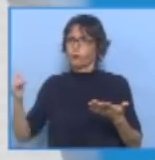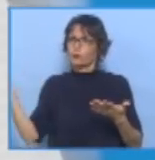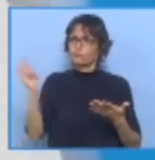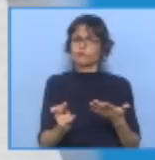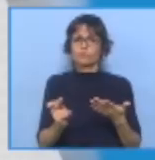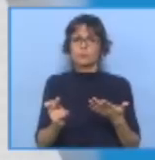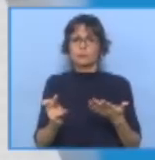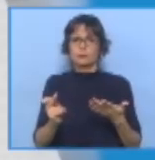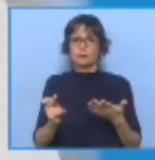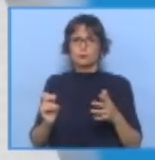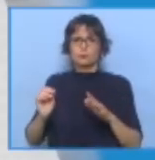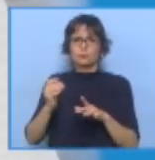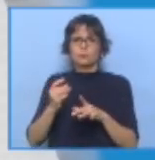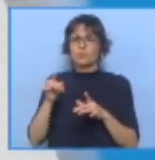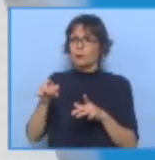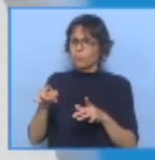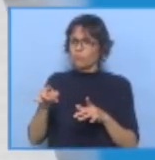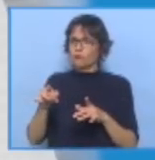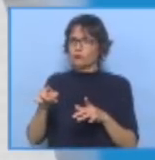vida, mataste-lhe o vitelo gordo.